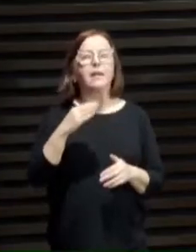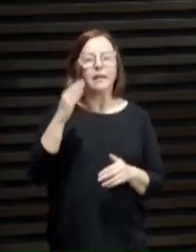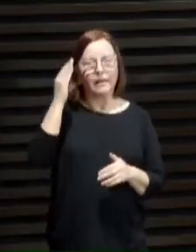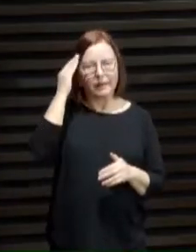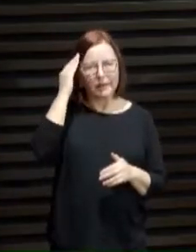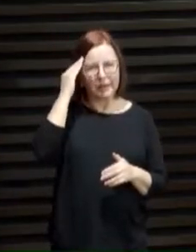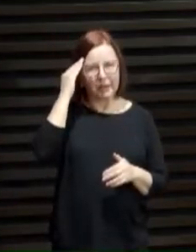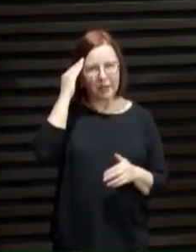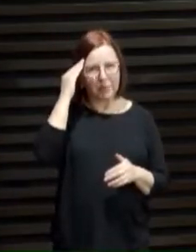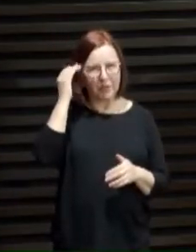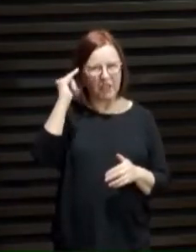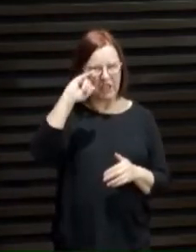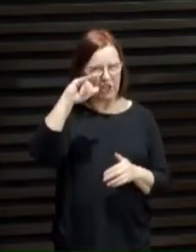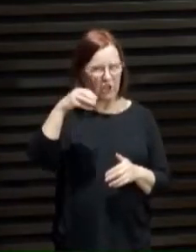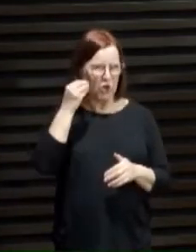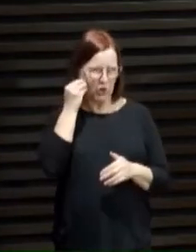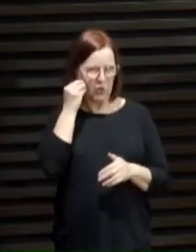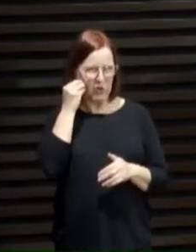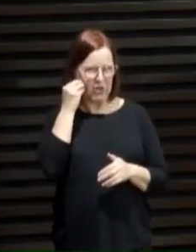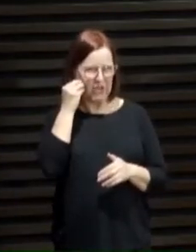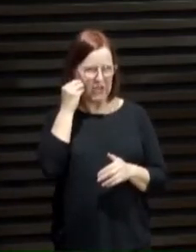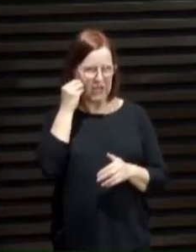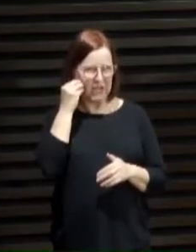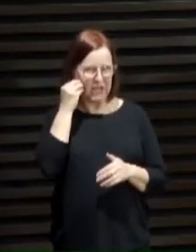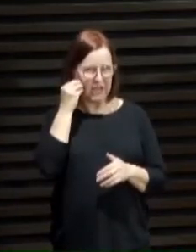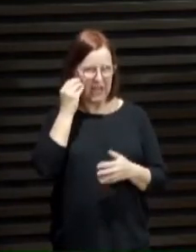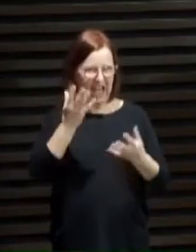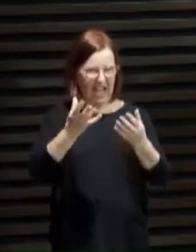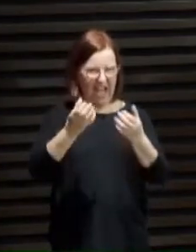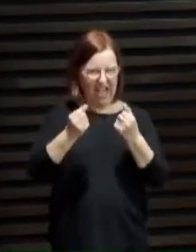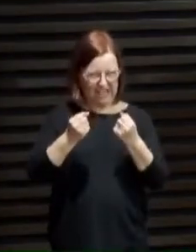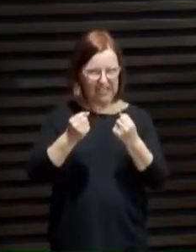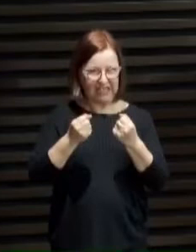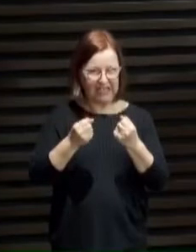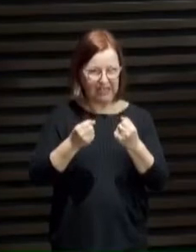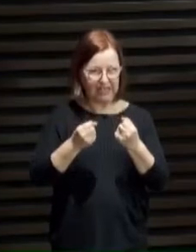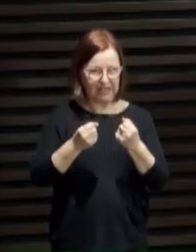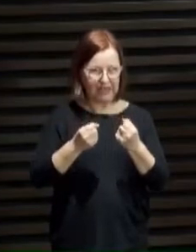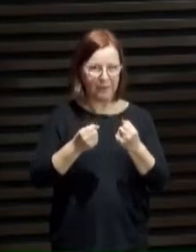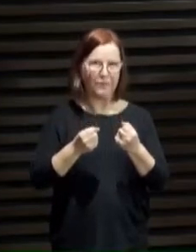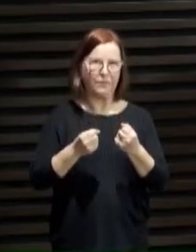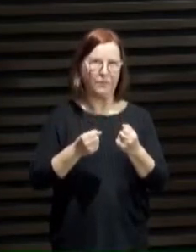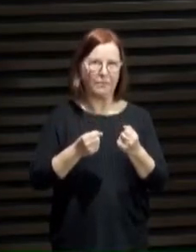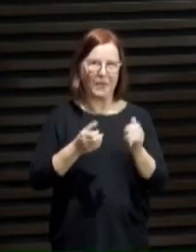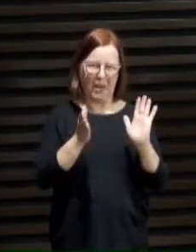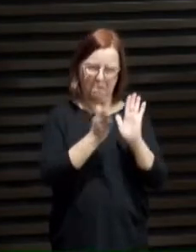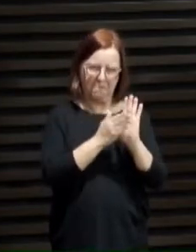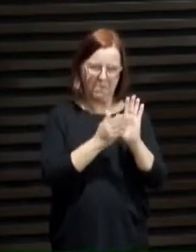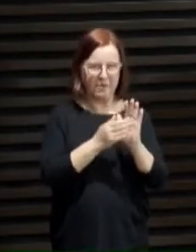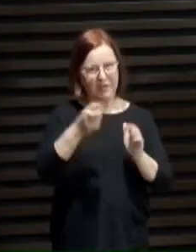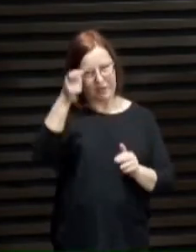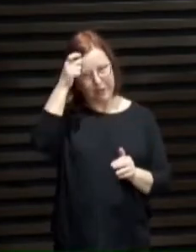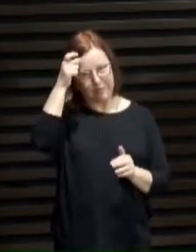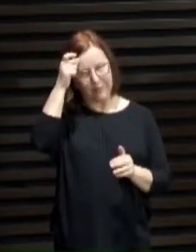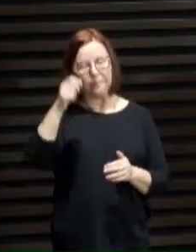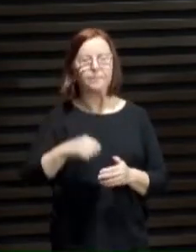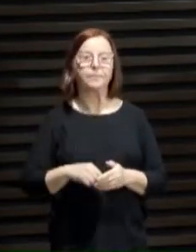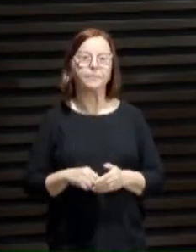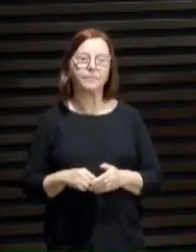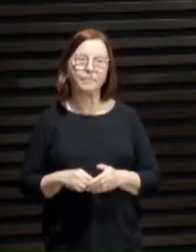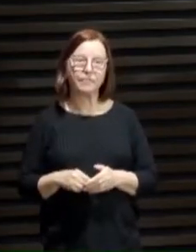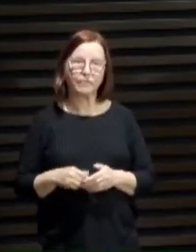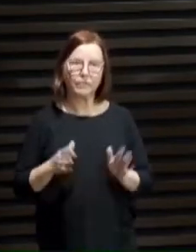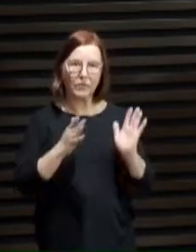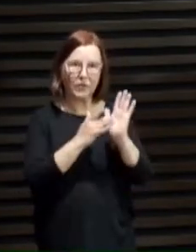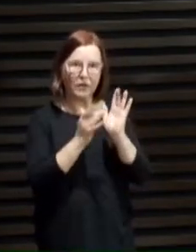sucumbirá diante da tentação de Satanás. Portanto, Jesus não só está